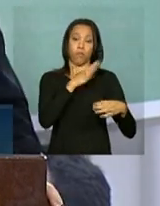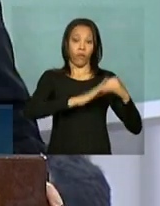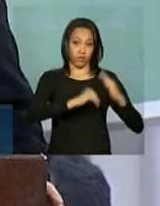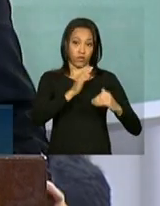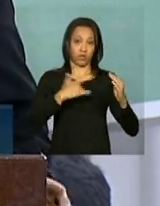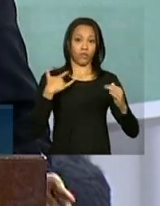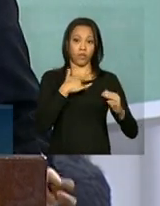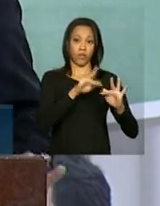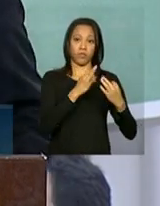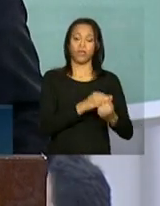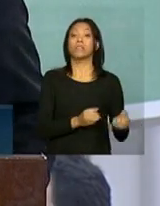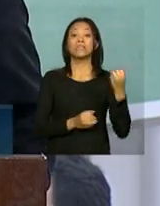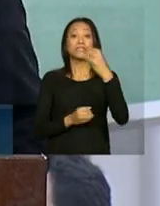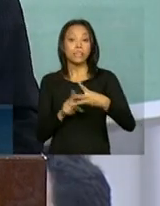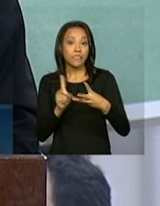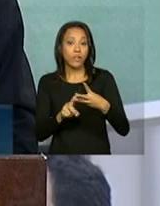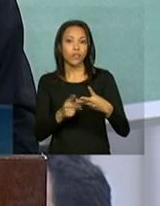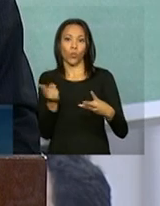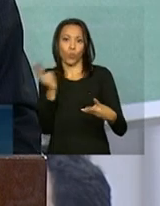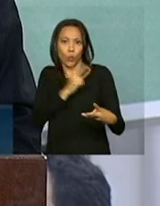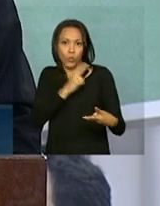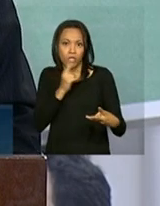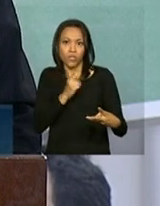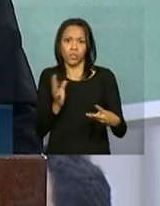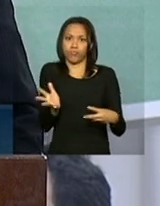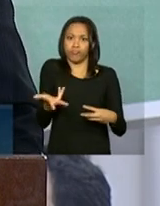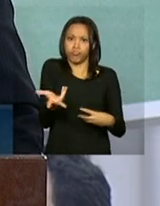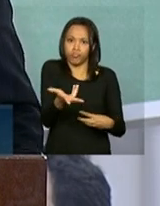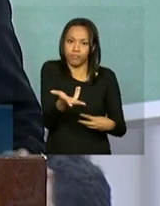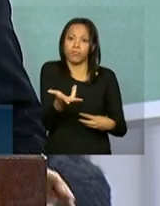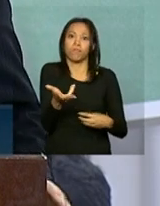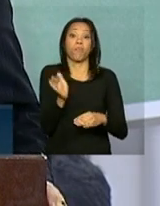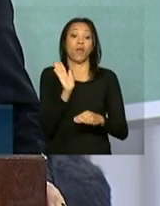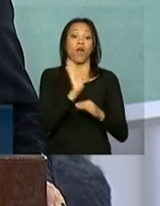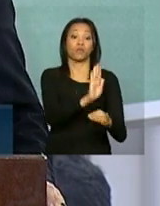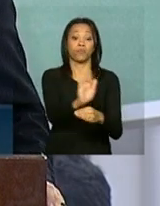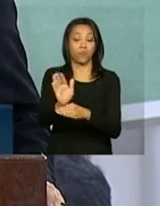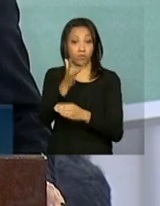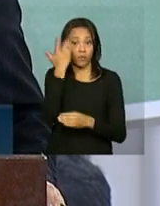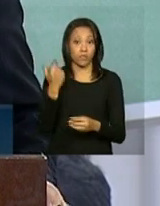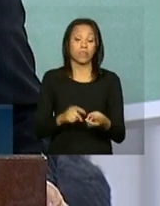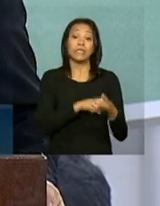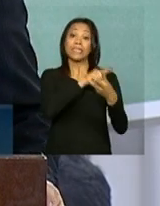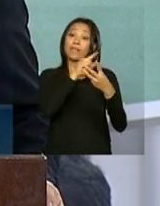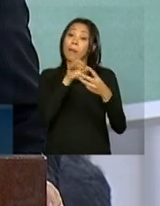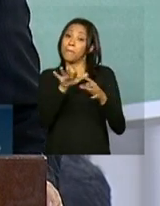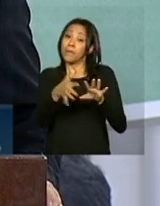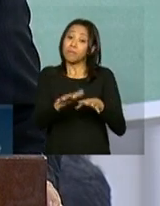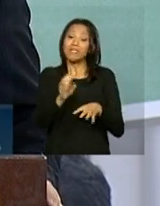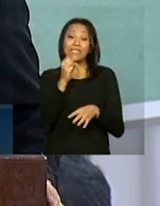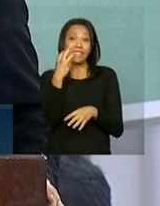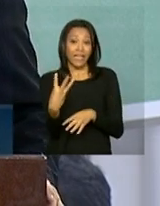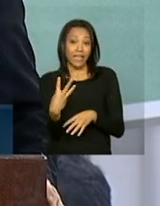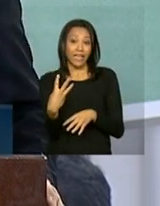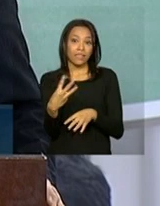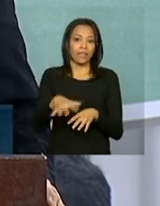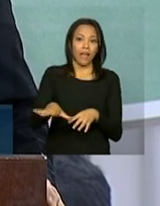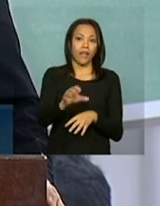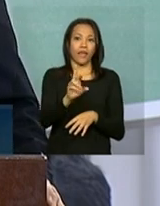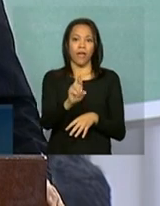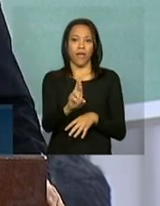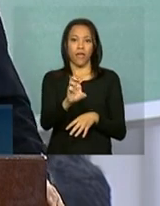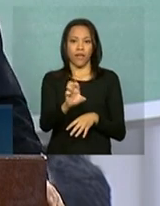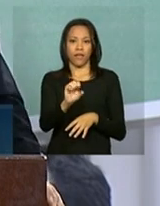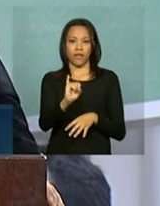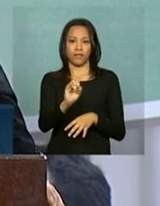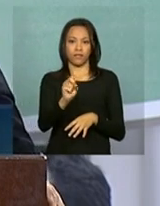3, terá que ter urgência e emergência. E terá que ter, pelo menos, 3 residências nas áreas